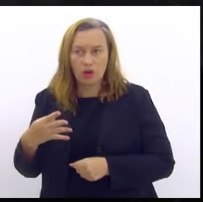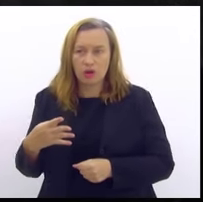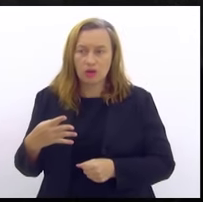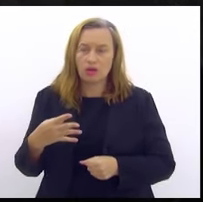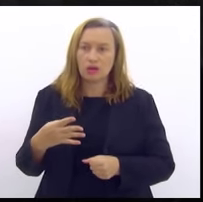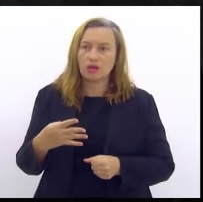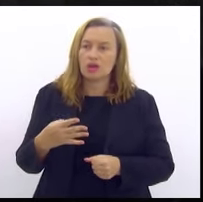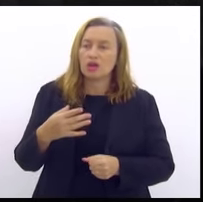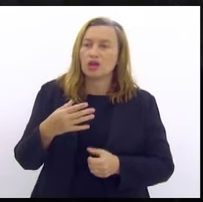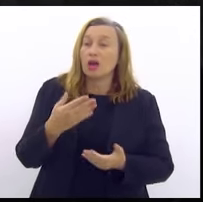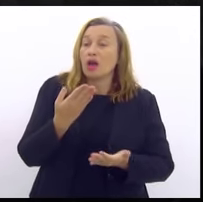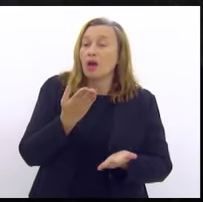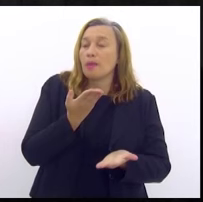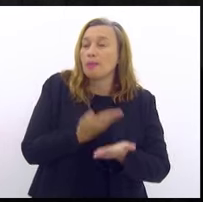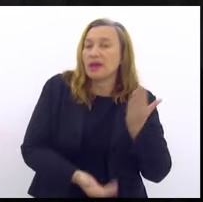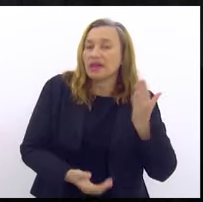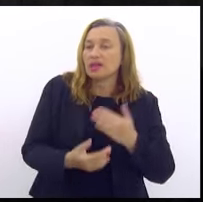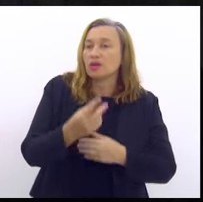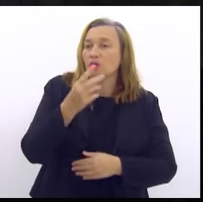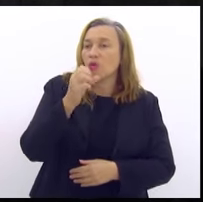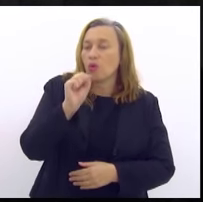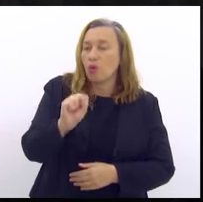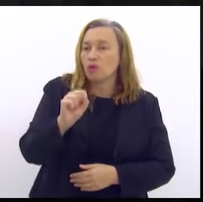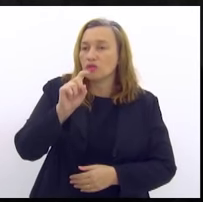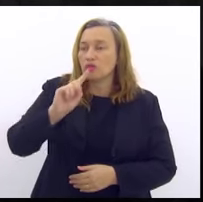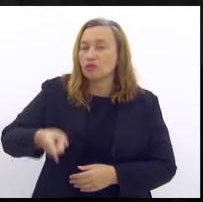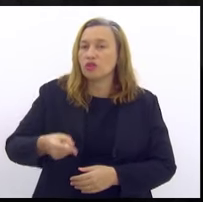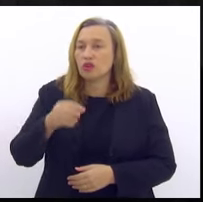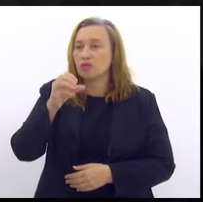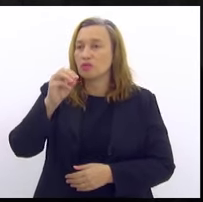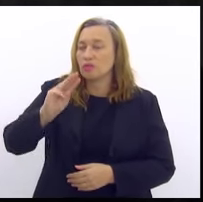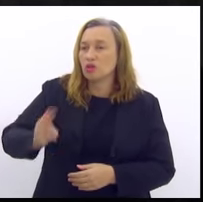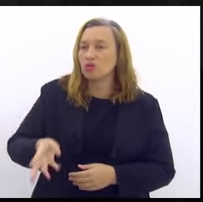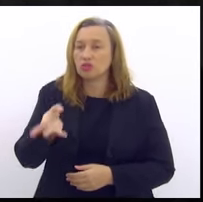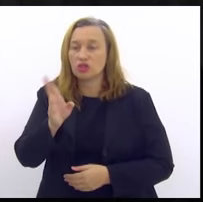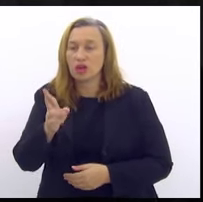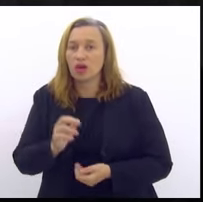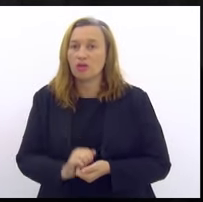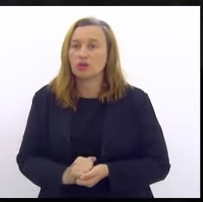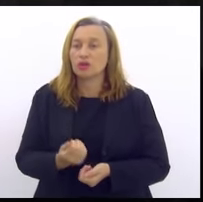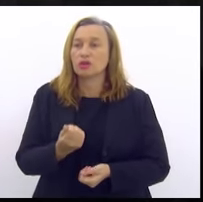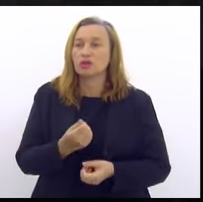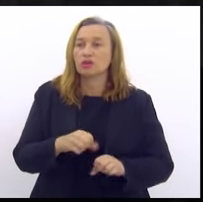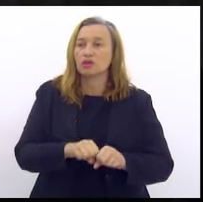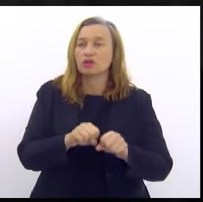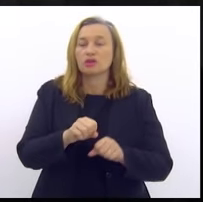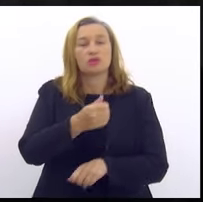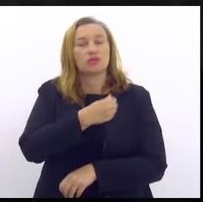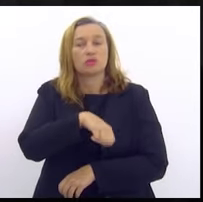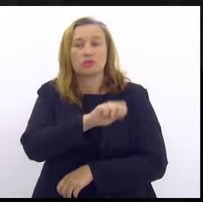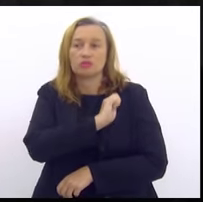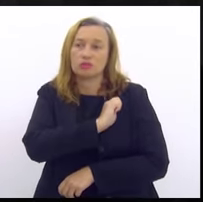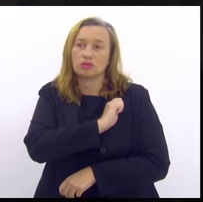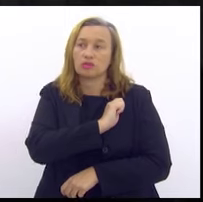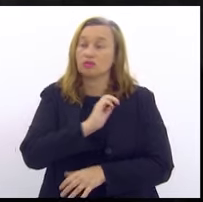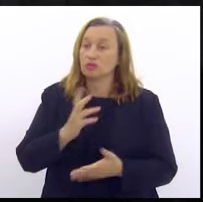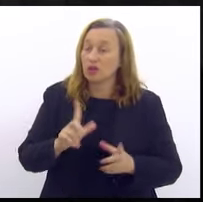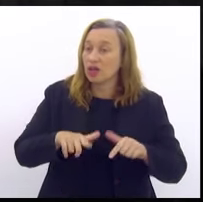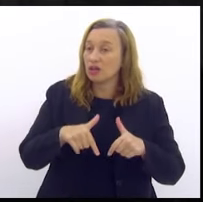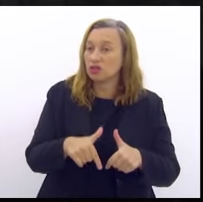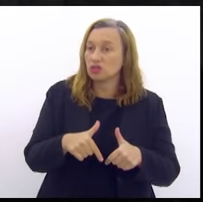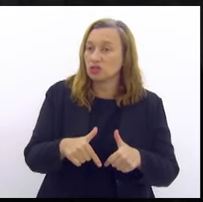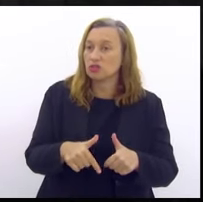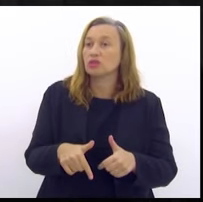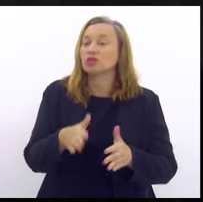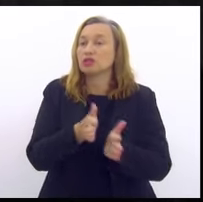de 8,1 bilhões de reais. E o regime de recuperação fiscal está em pleno funcionamento e trata-se